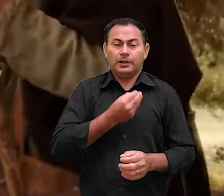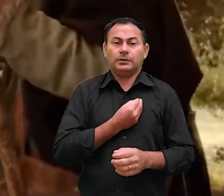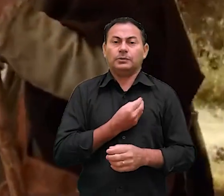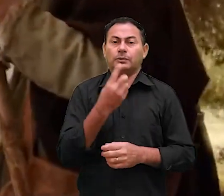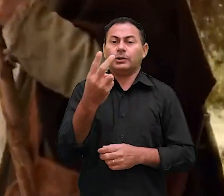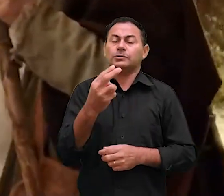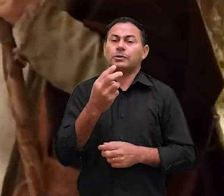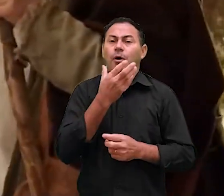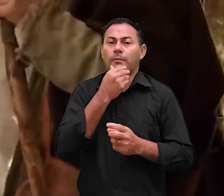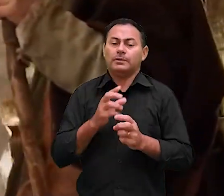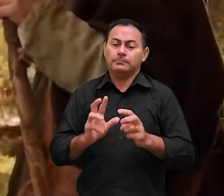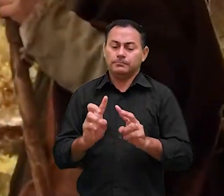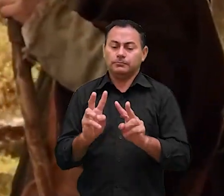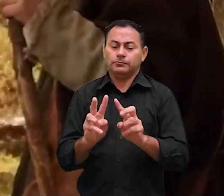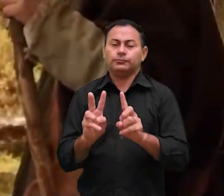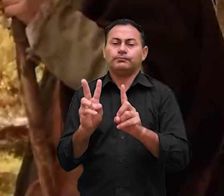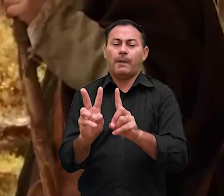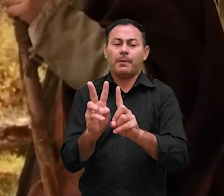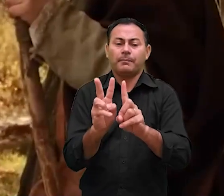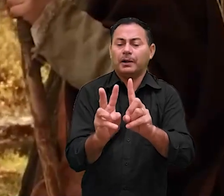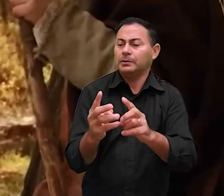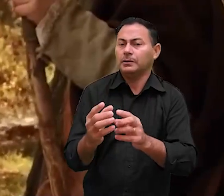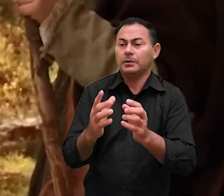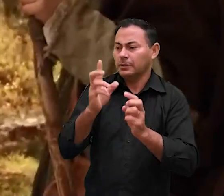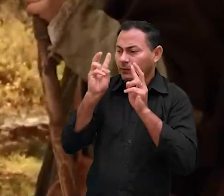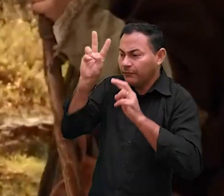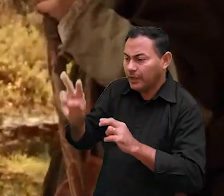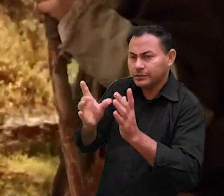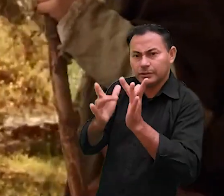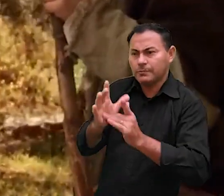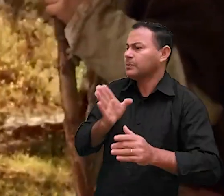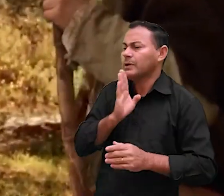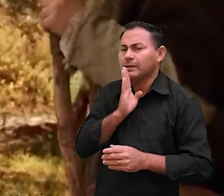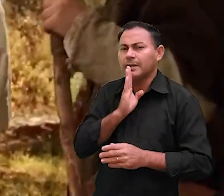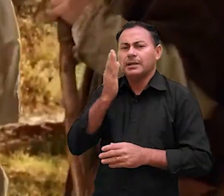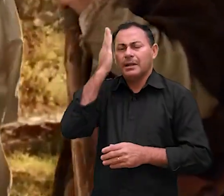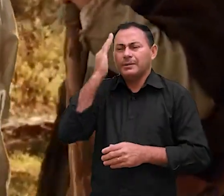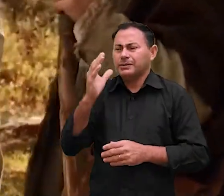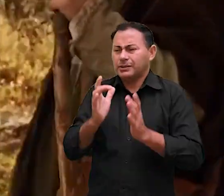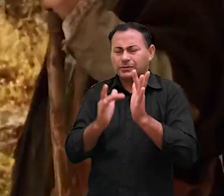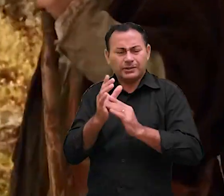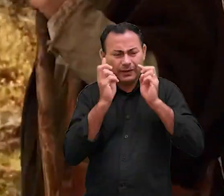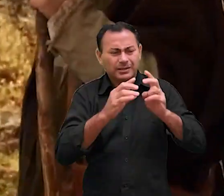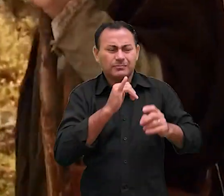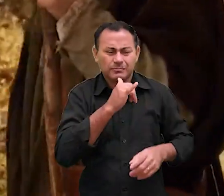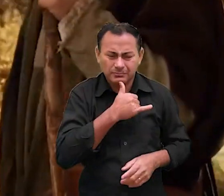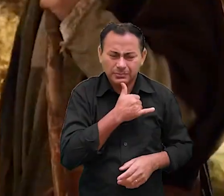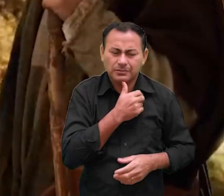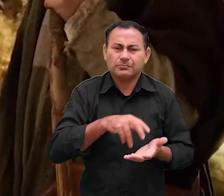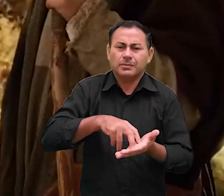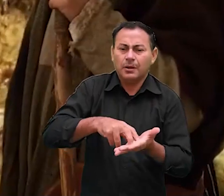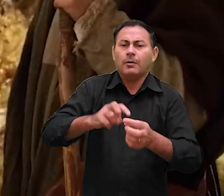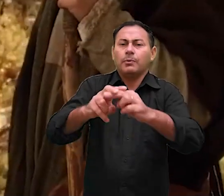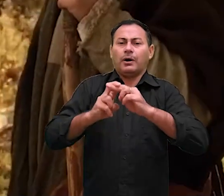homens na estrada de Emaús. Eles não reconhecem Jesus. Ele sabe que eles estão deprimidos e desanimados por